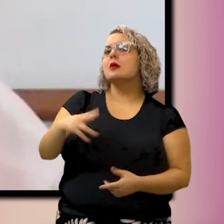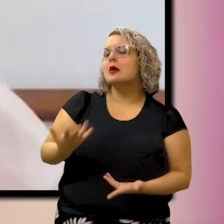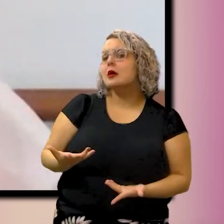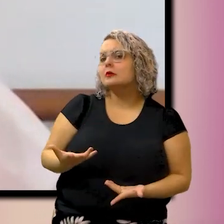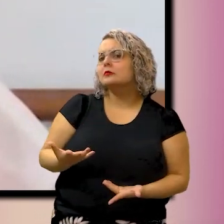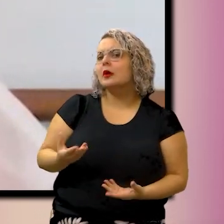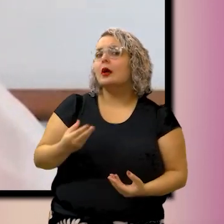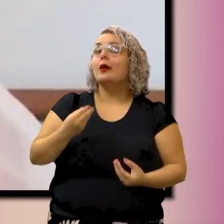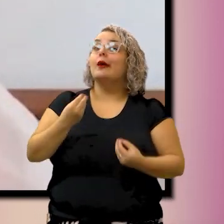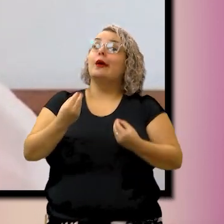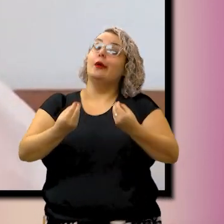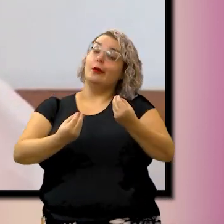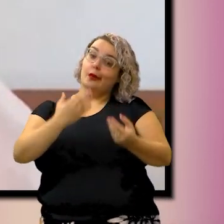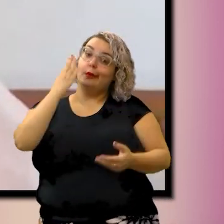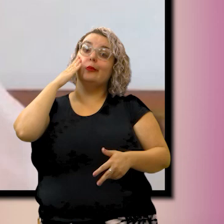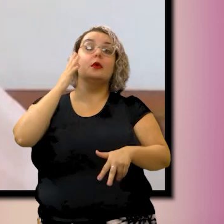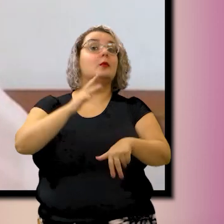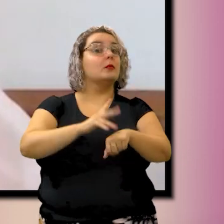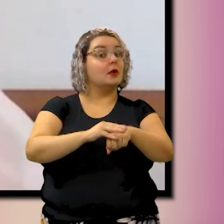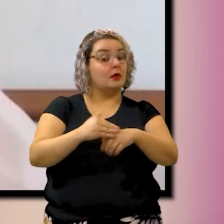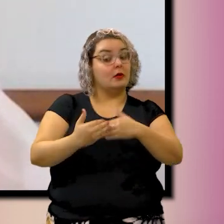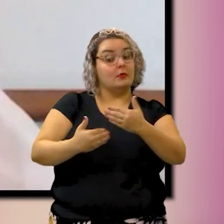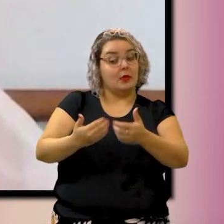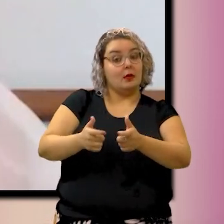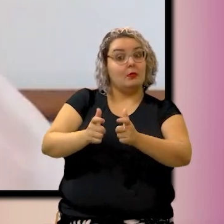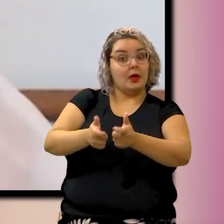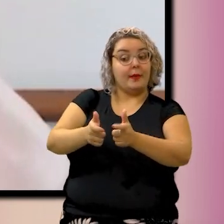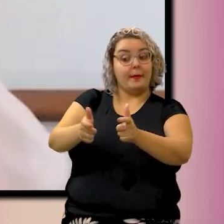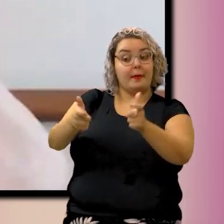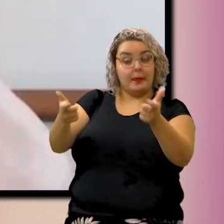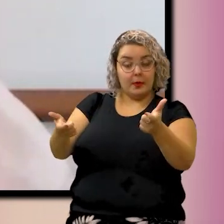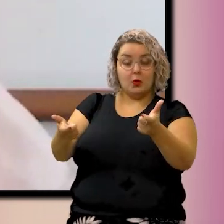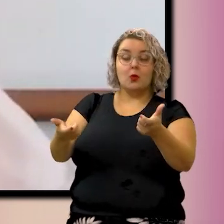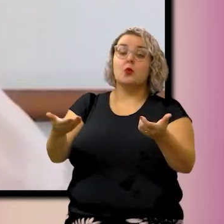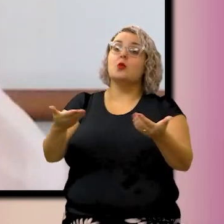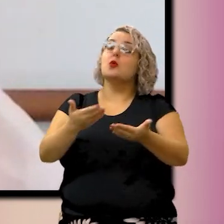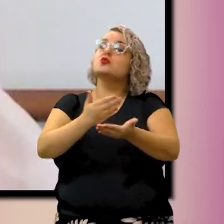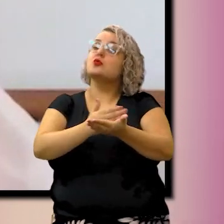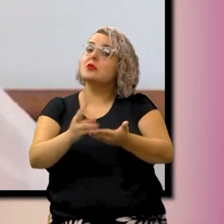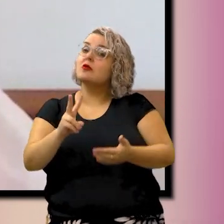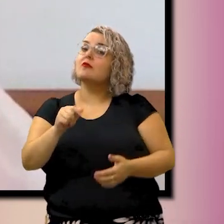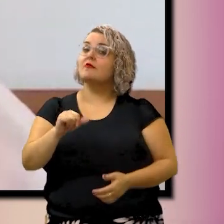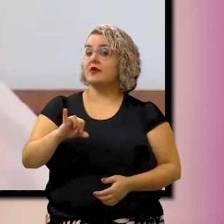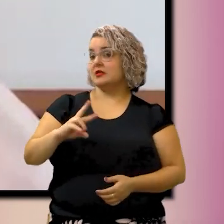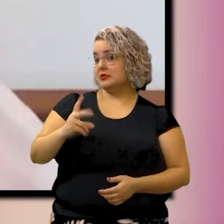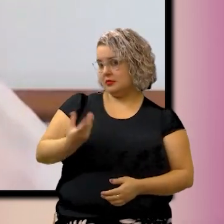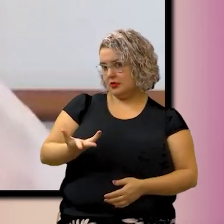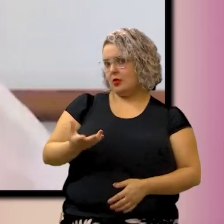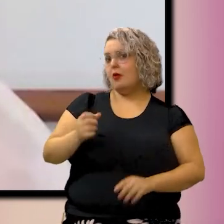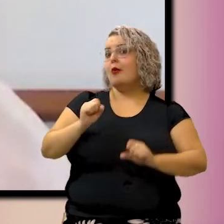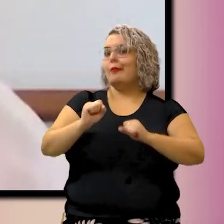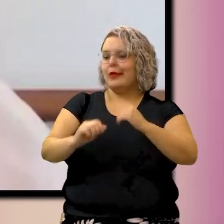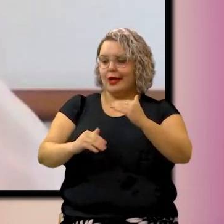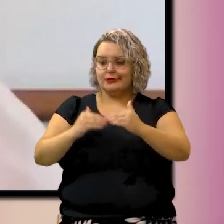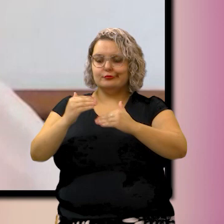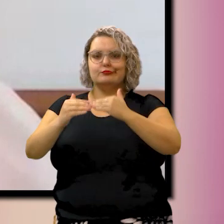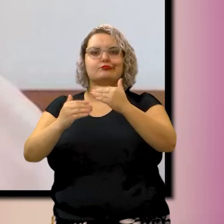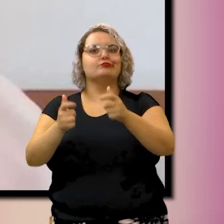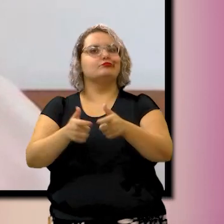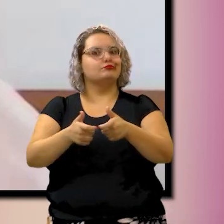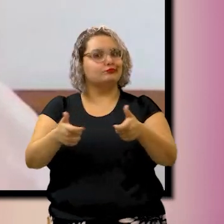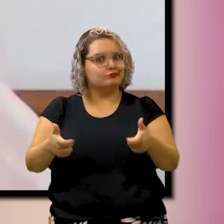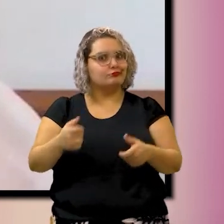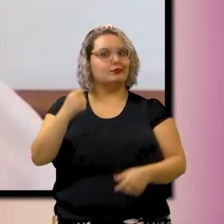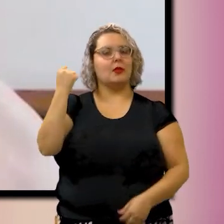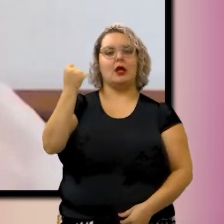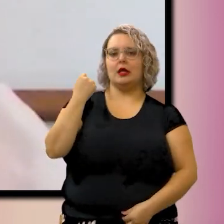outro motivo. Como a gente sabe que a doença ela é progressiva, o que hoje começa com alguns vasinhos, provavelmente vai evoluir para uma